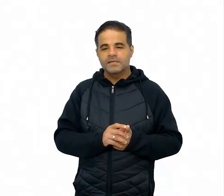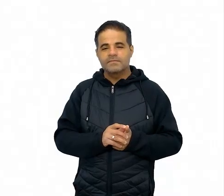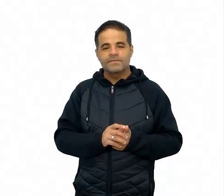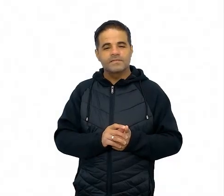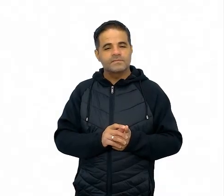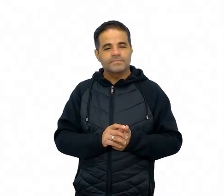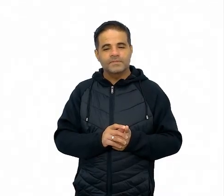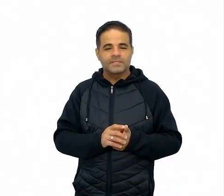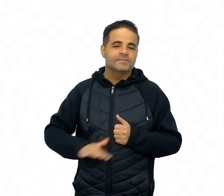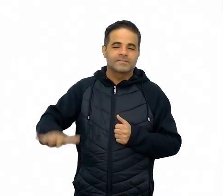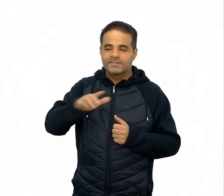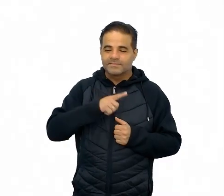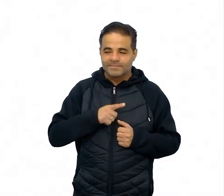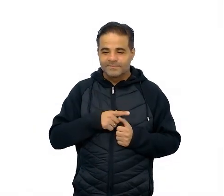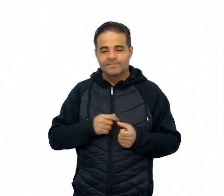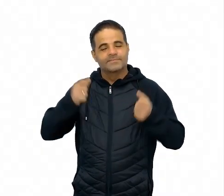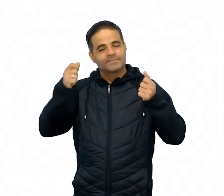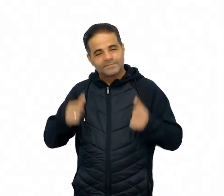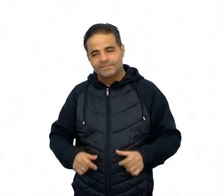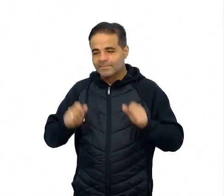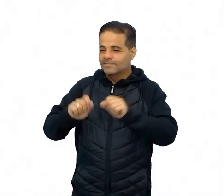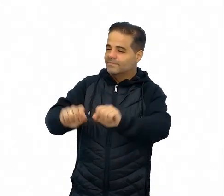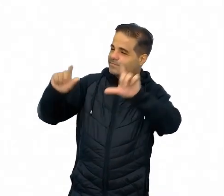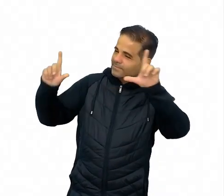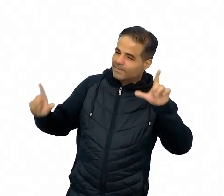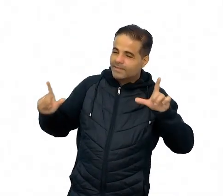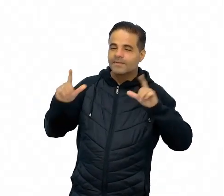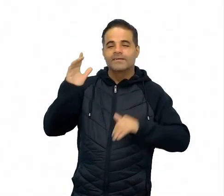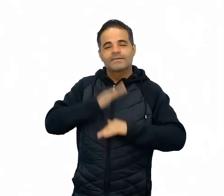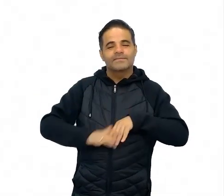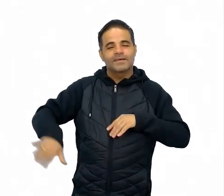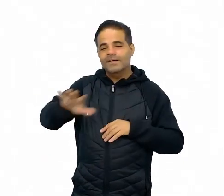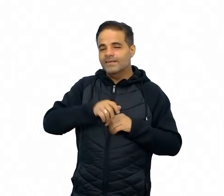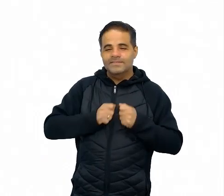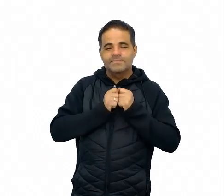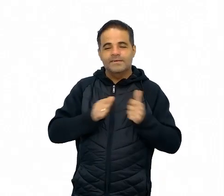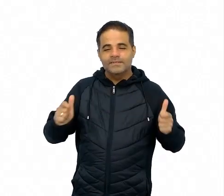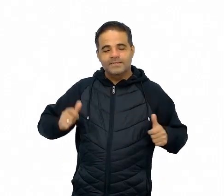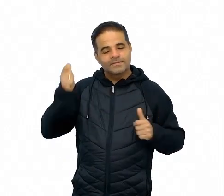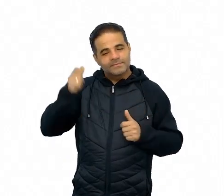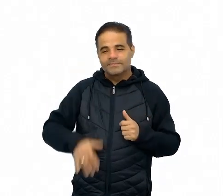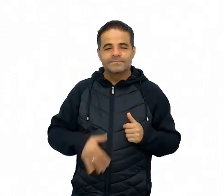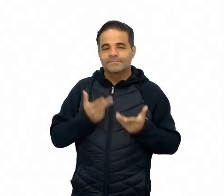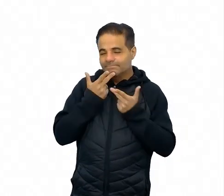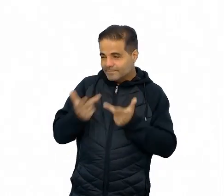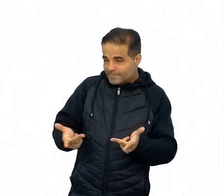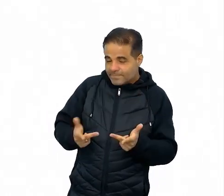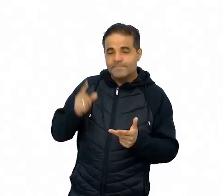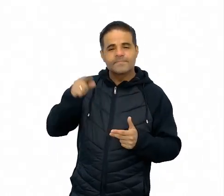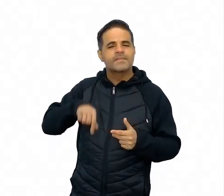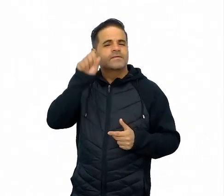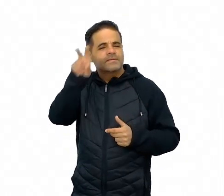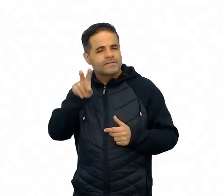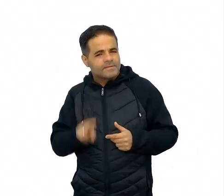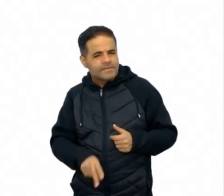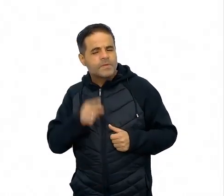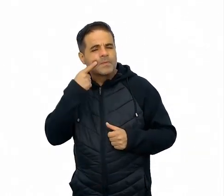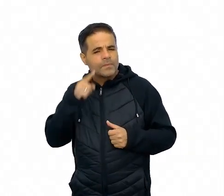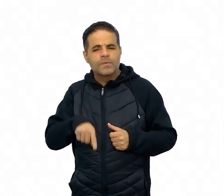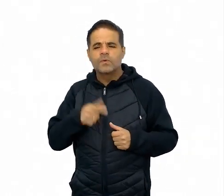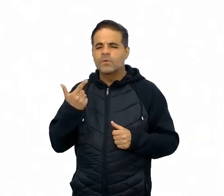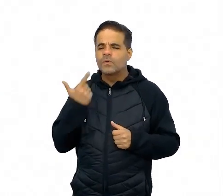volto naquela imagem da Débora Ball, né, que a gente usa bastante, e vamos dar uma olhadinha